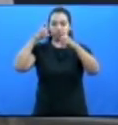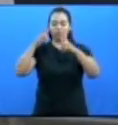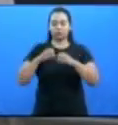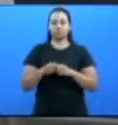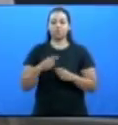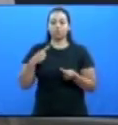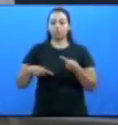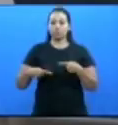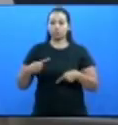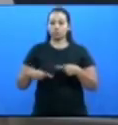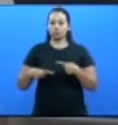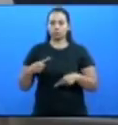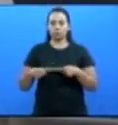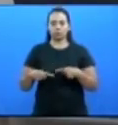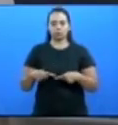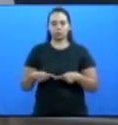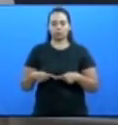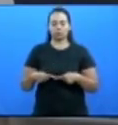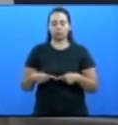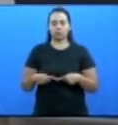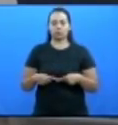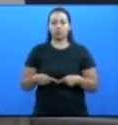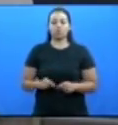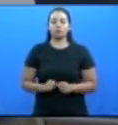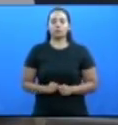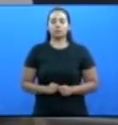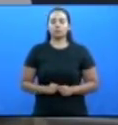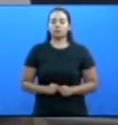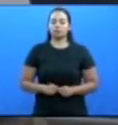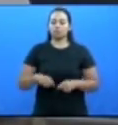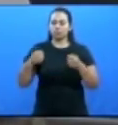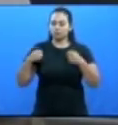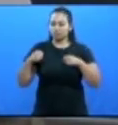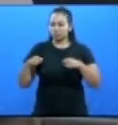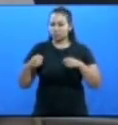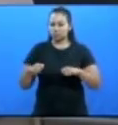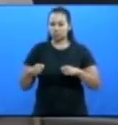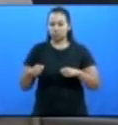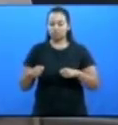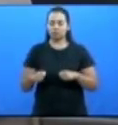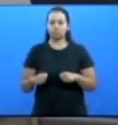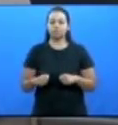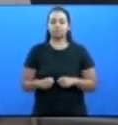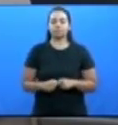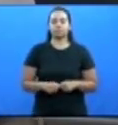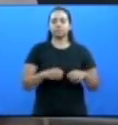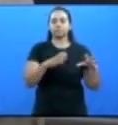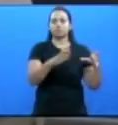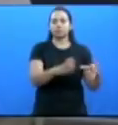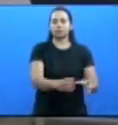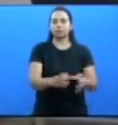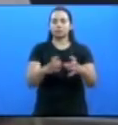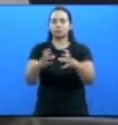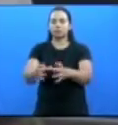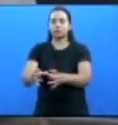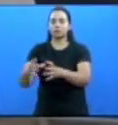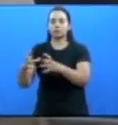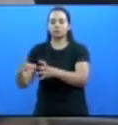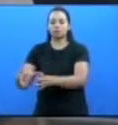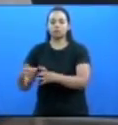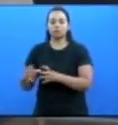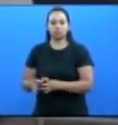dos munícipes de cada região. O que a gente espera também é que, na verdade,